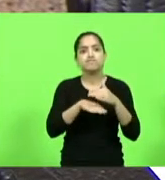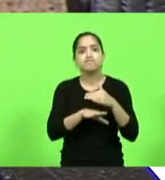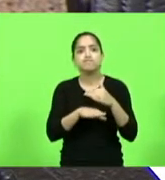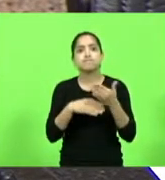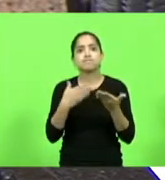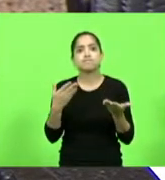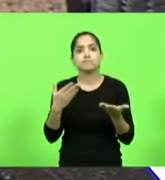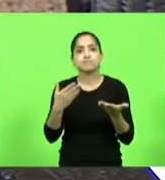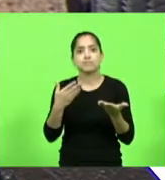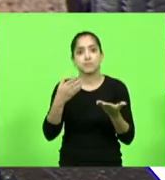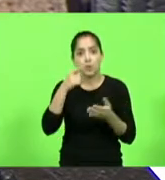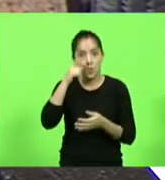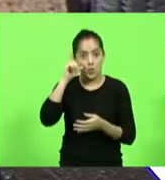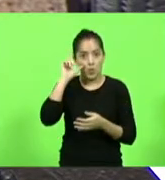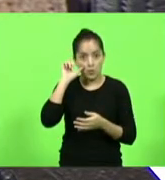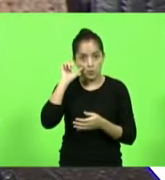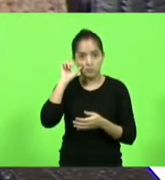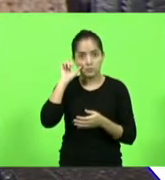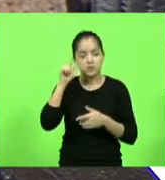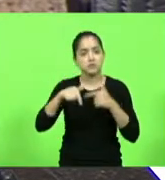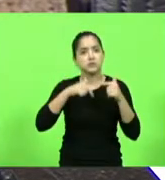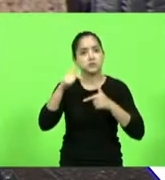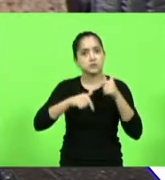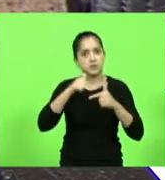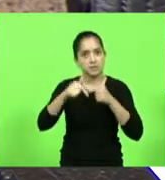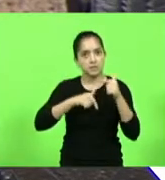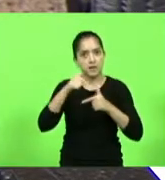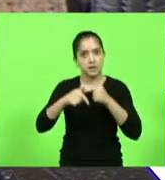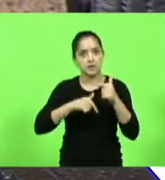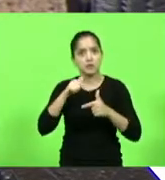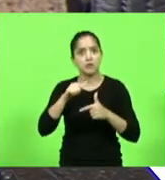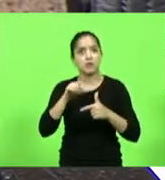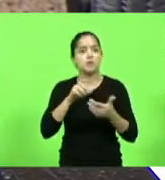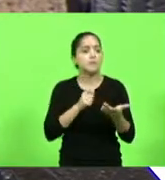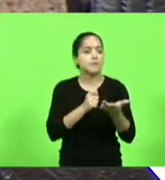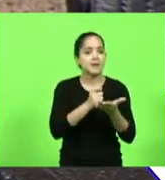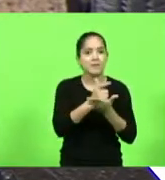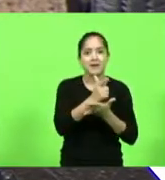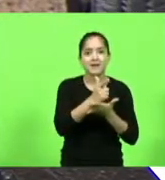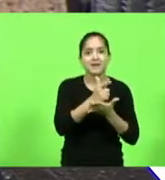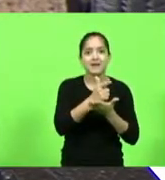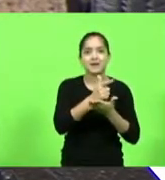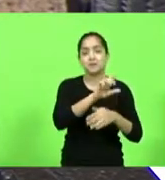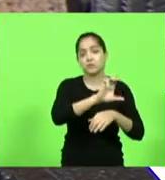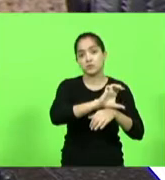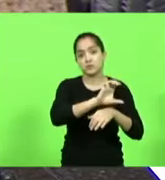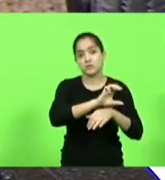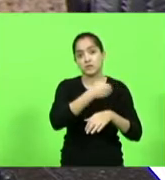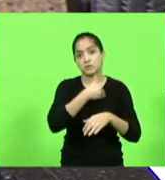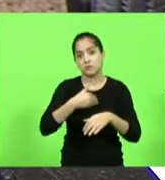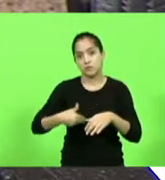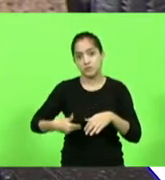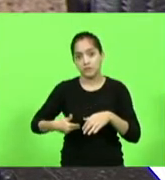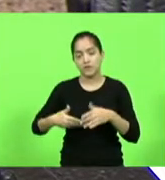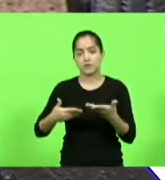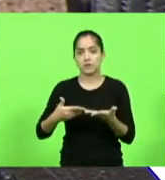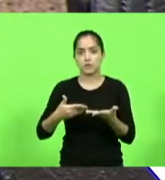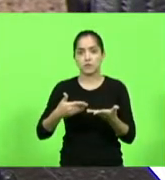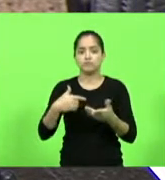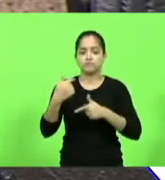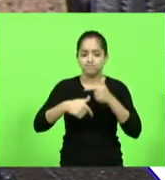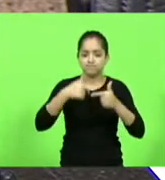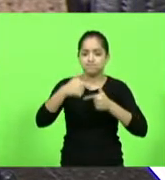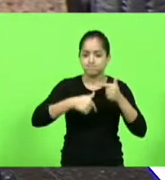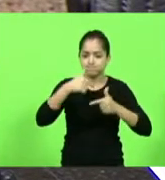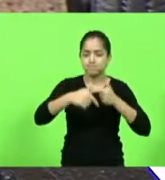até ontem nós trabalhamos apenas para pagar o Estado. Até ontem nós tivemos que trabalhar para